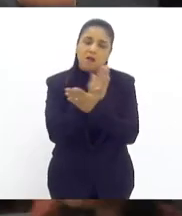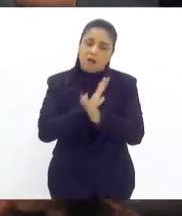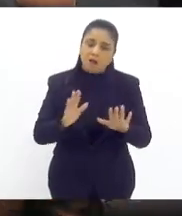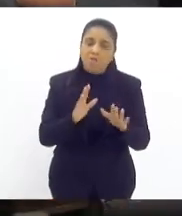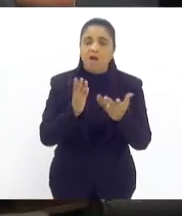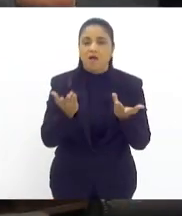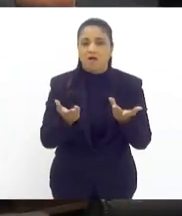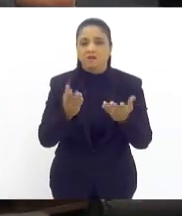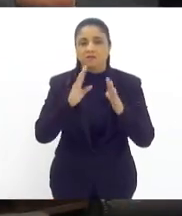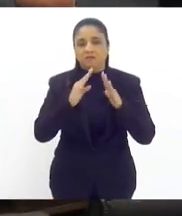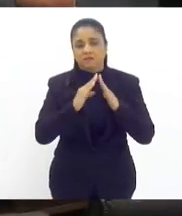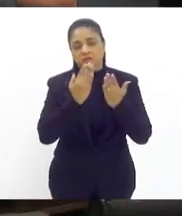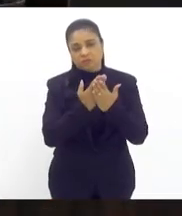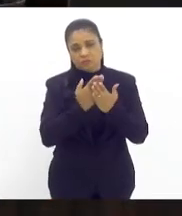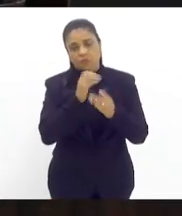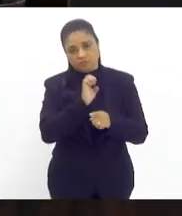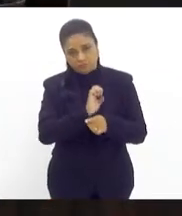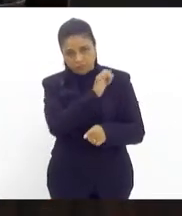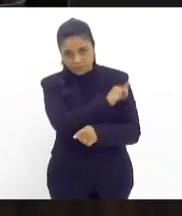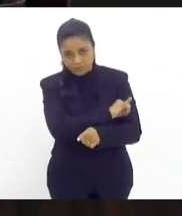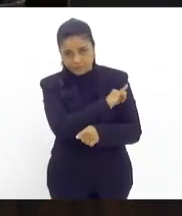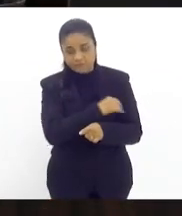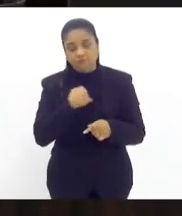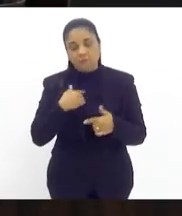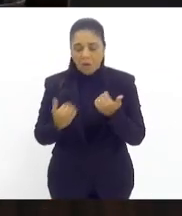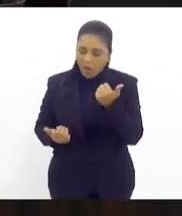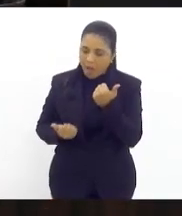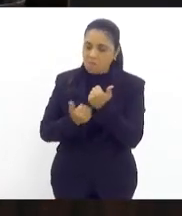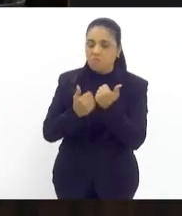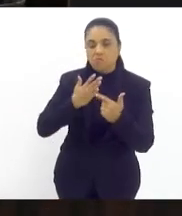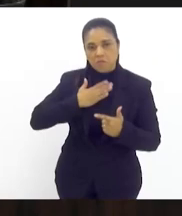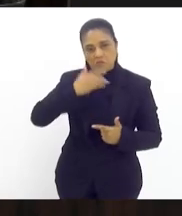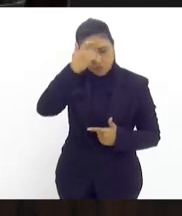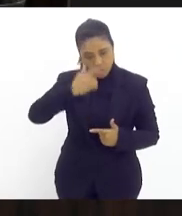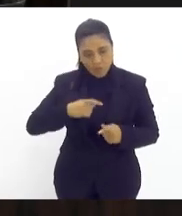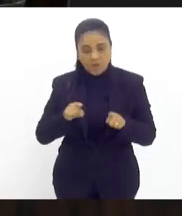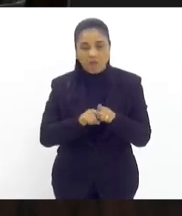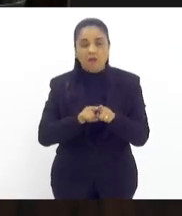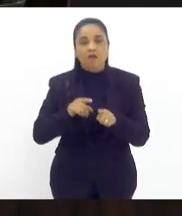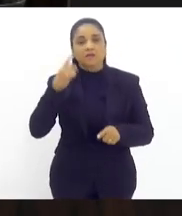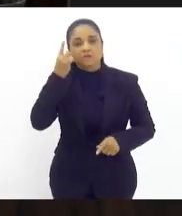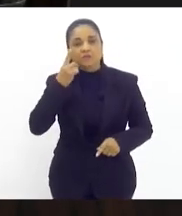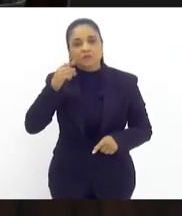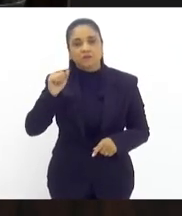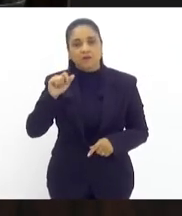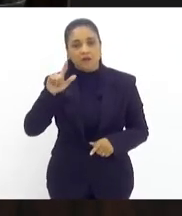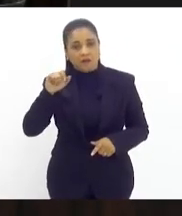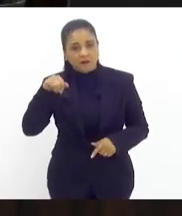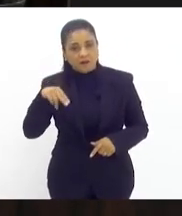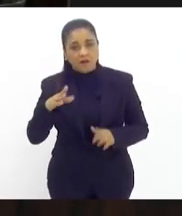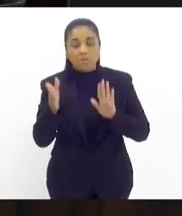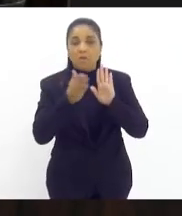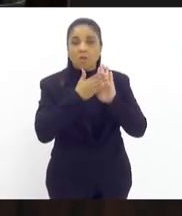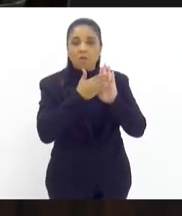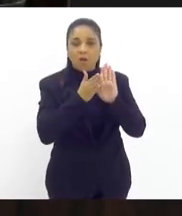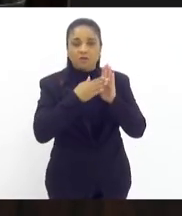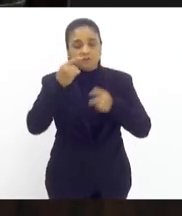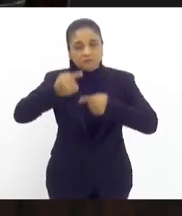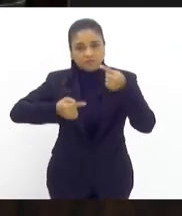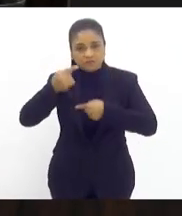conte conosco deputado Alain um dos autores da proposta para discutir